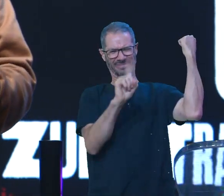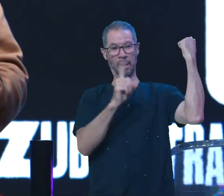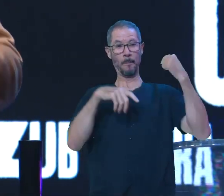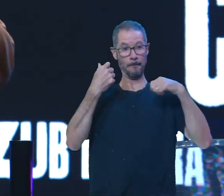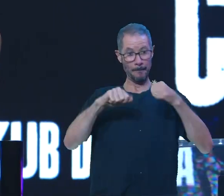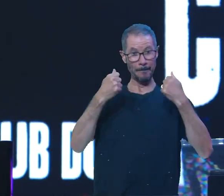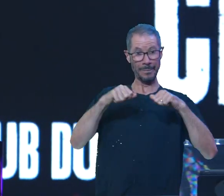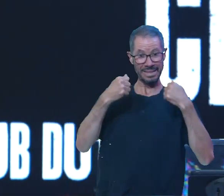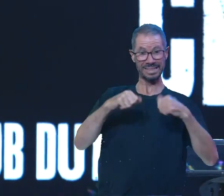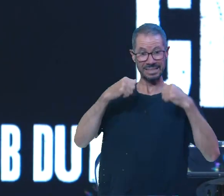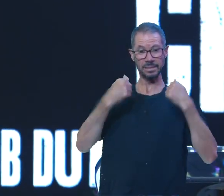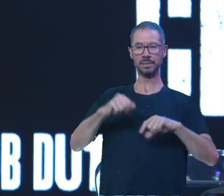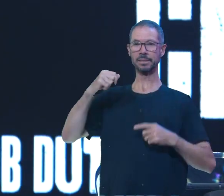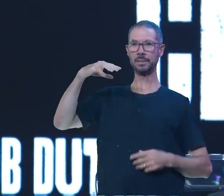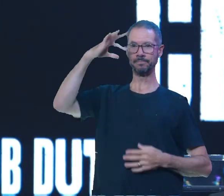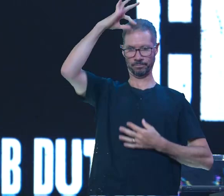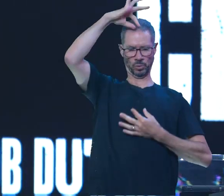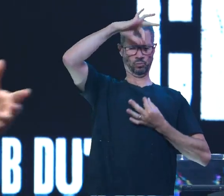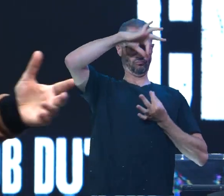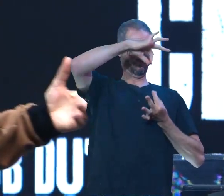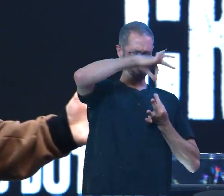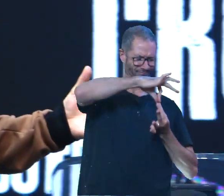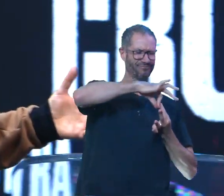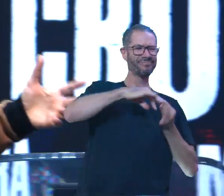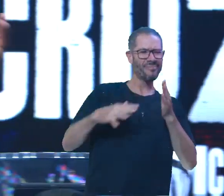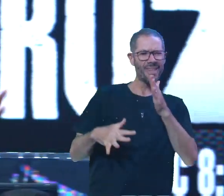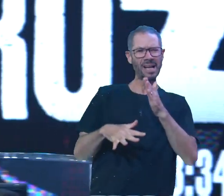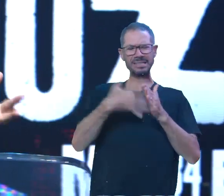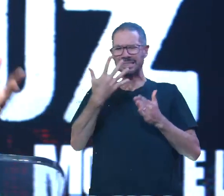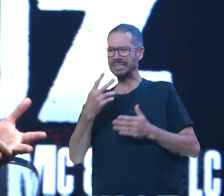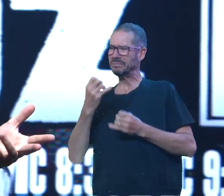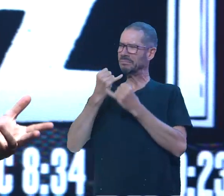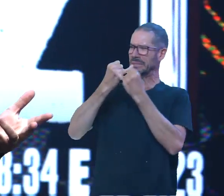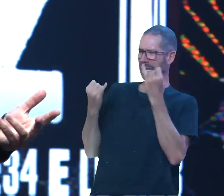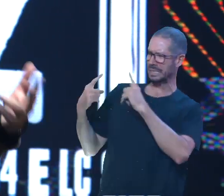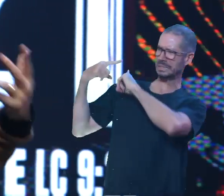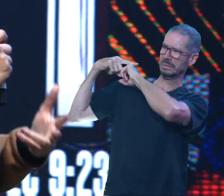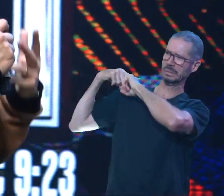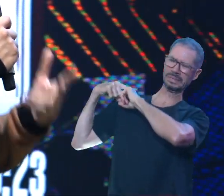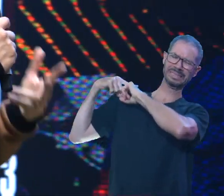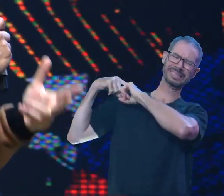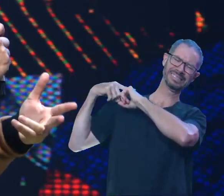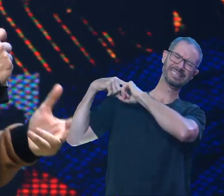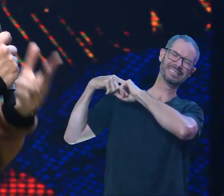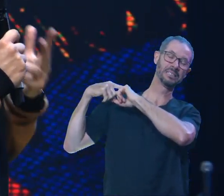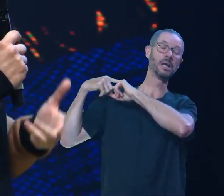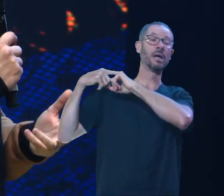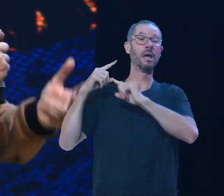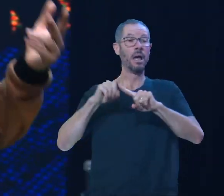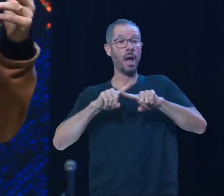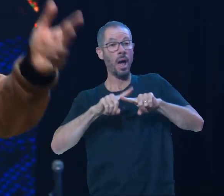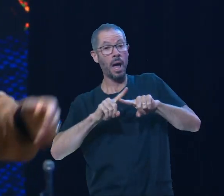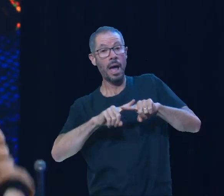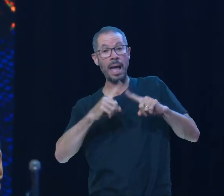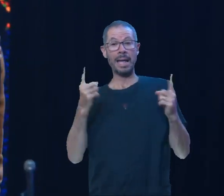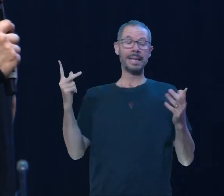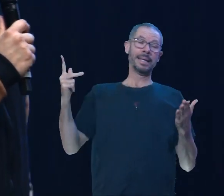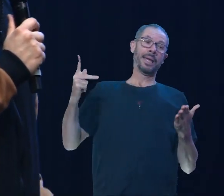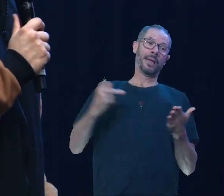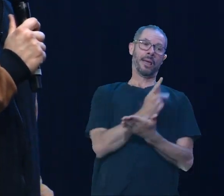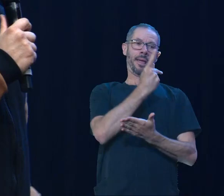precisa carregar no Espírito. E todas as vezes parece que ela está tão pesada, porque estamos carregando de uma maneira